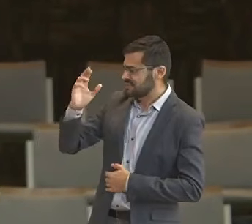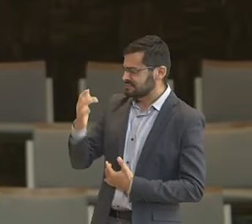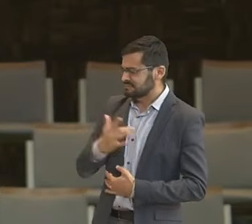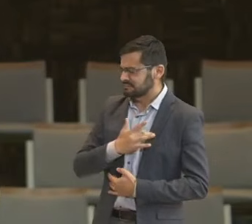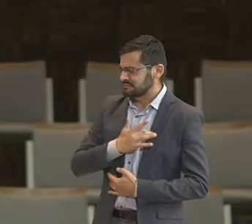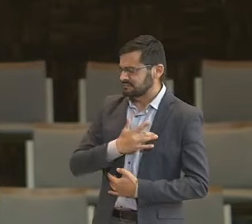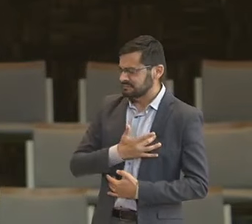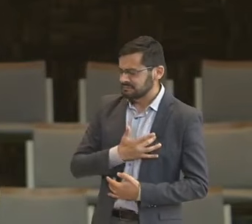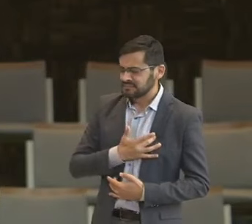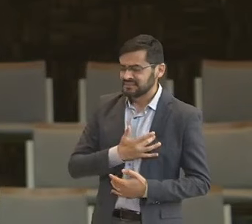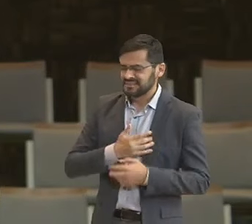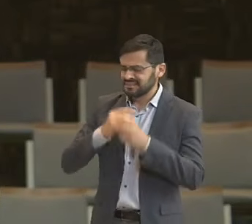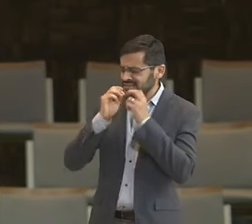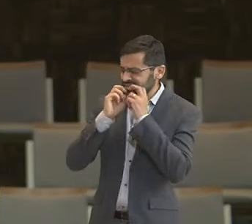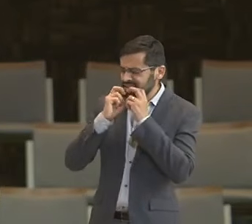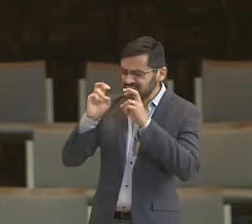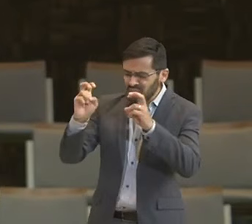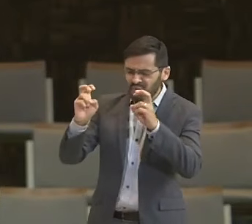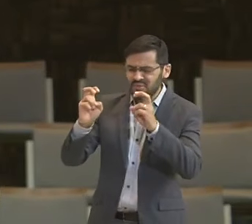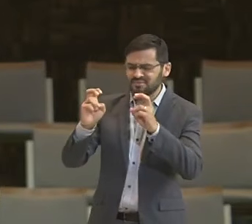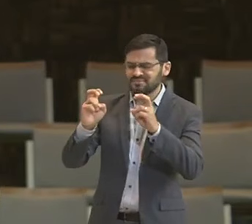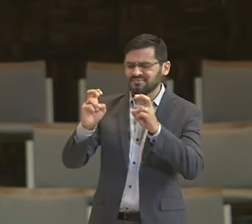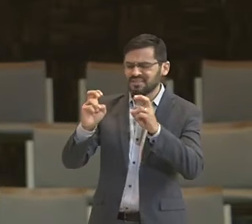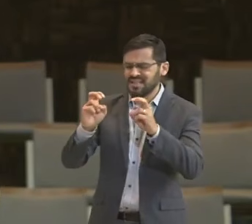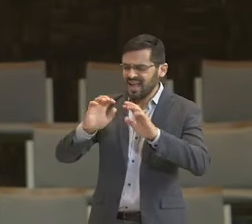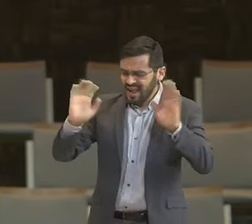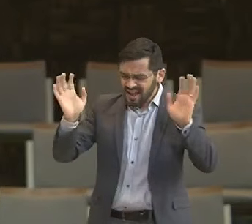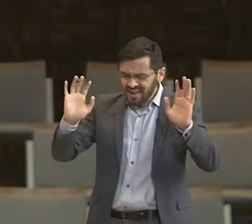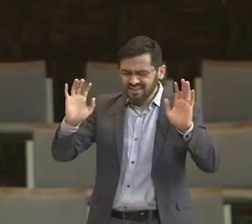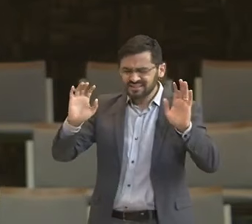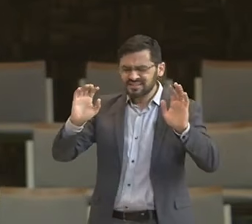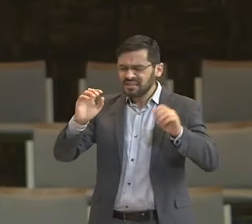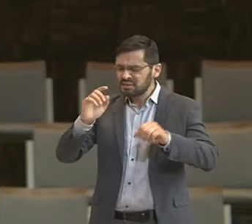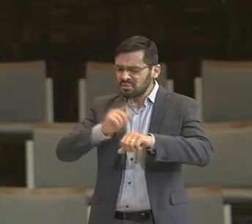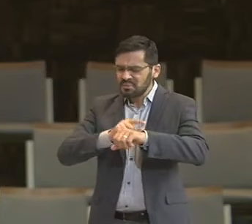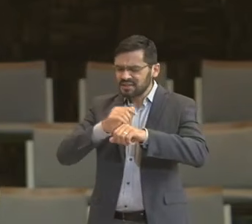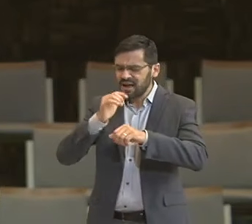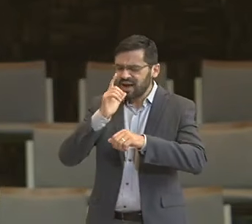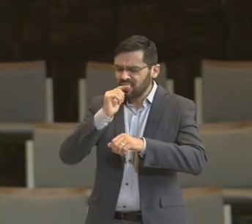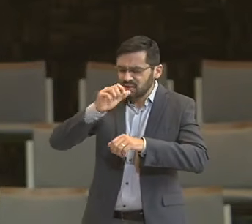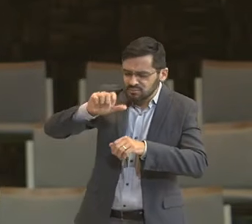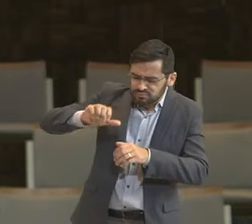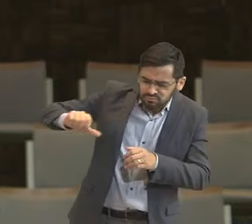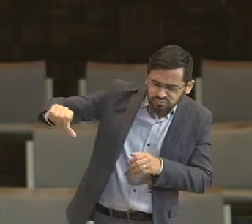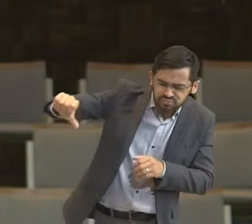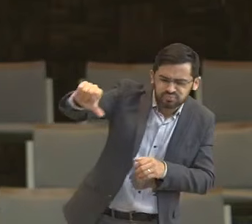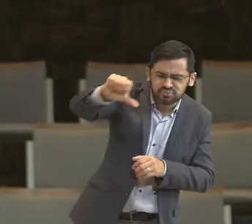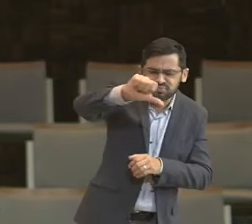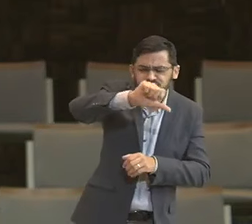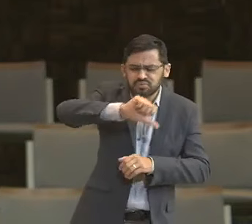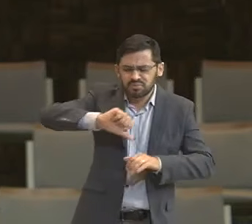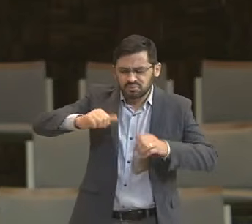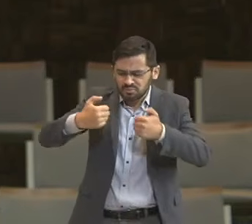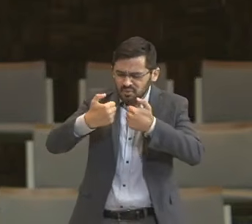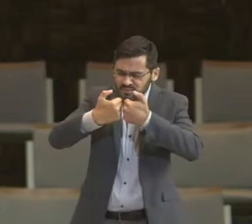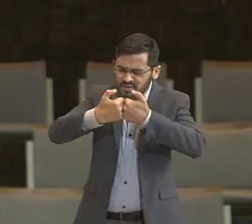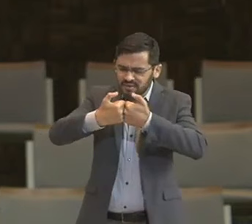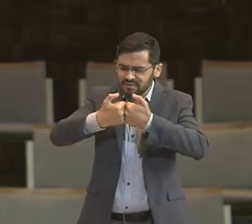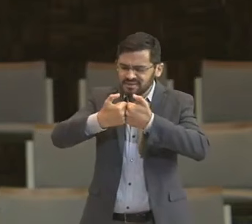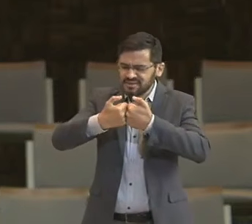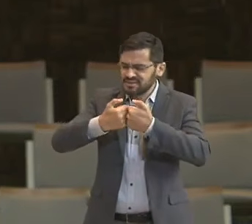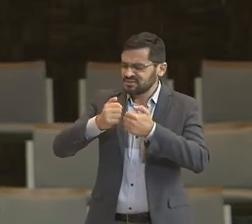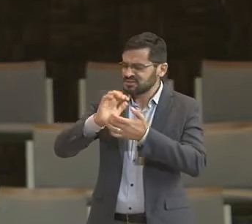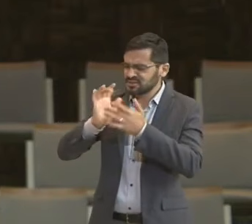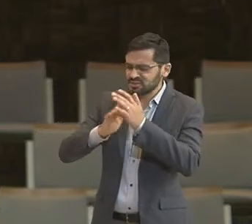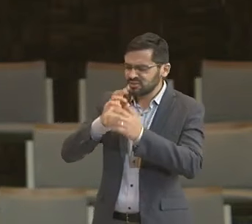de compaixão, gritou. Quando aquela água foi derramada sobre o altar, o